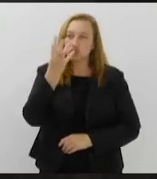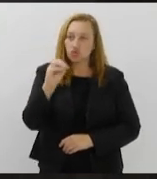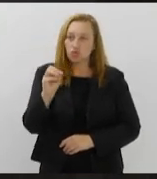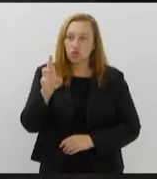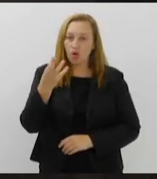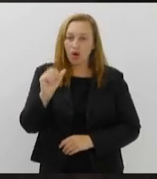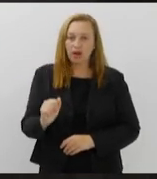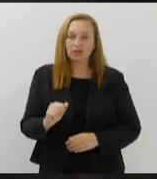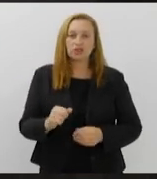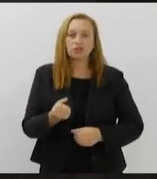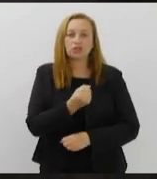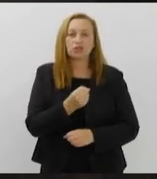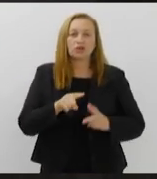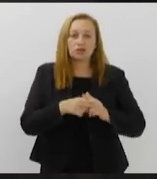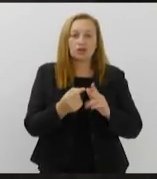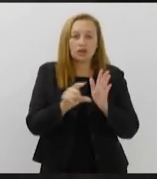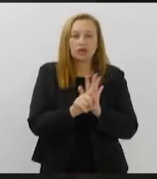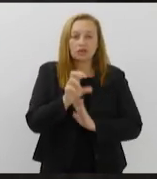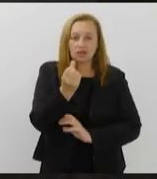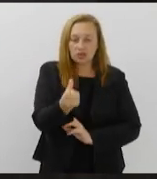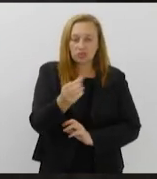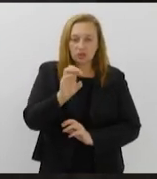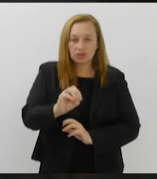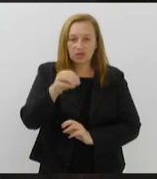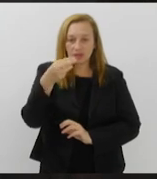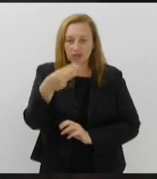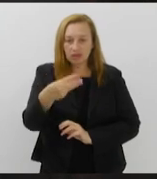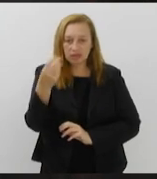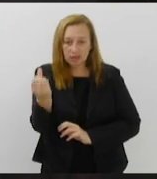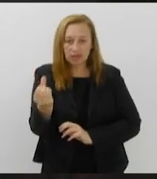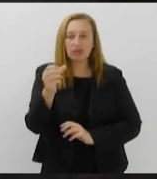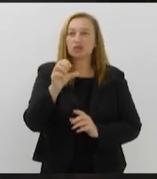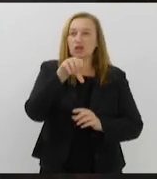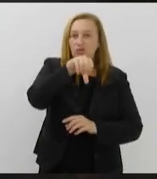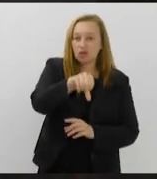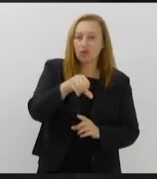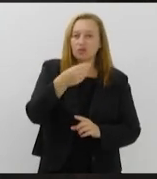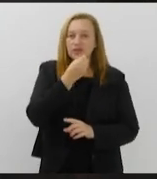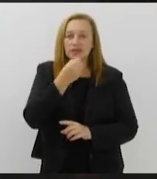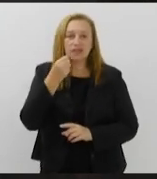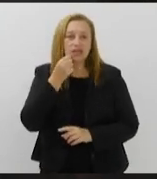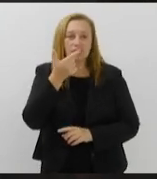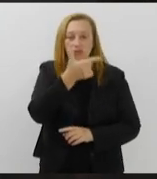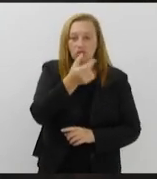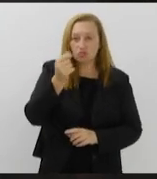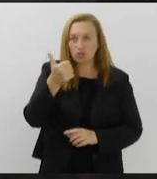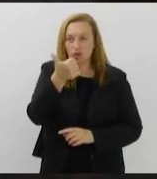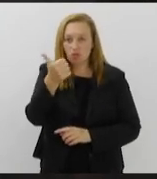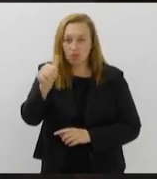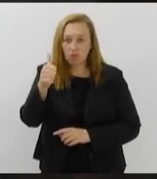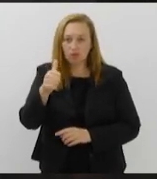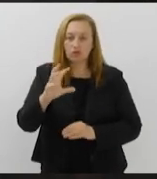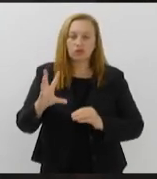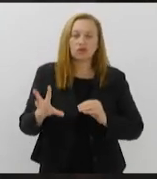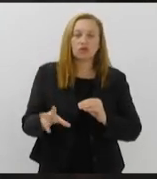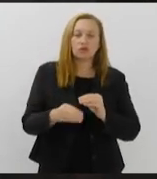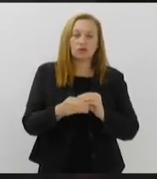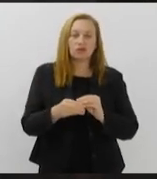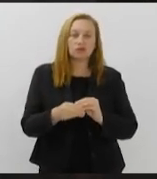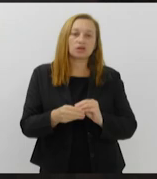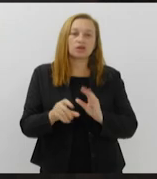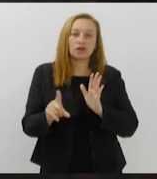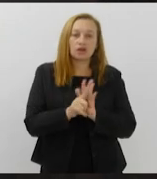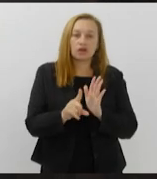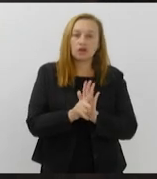que altera a lei número 6036, de 9 de setembro de 2011, que consolida as leis que dispõem sobre